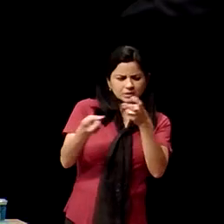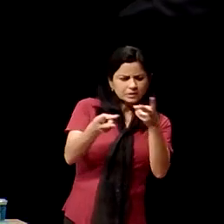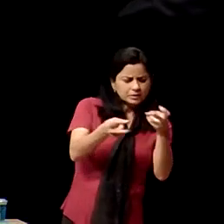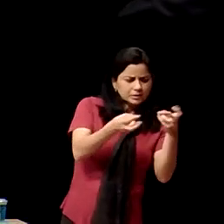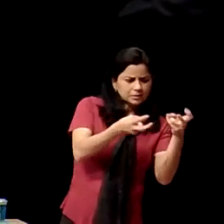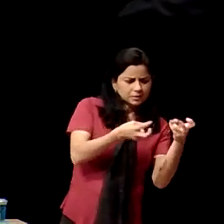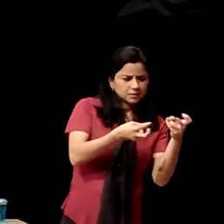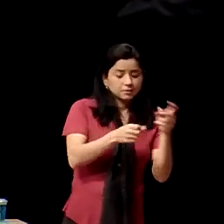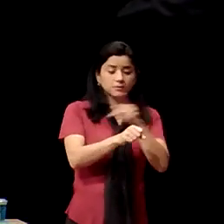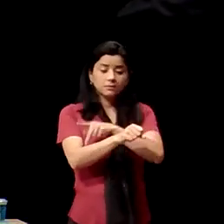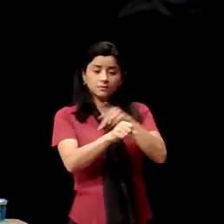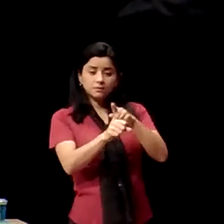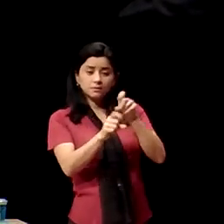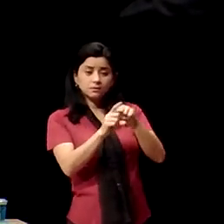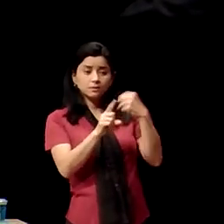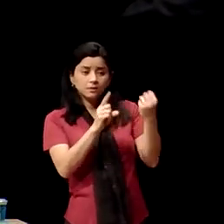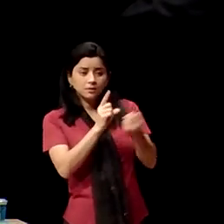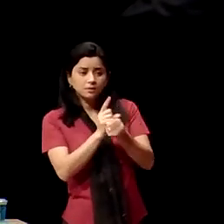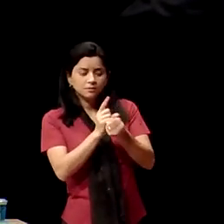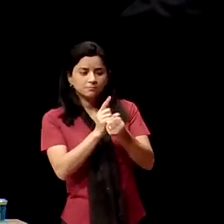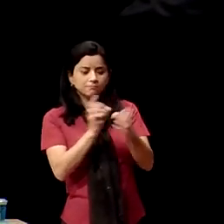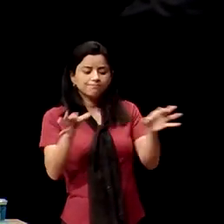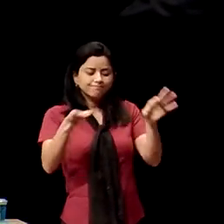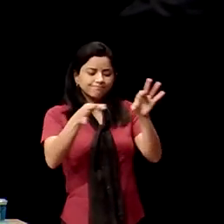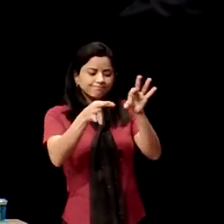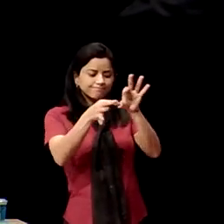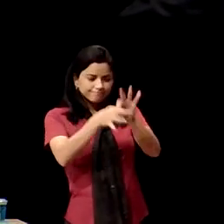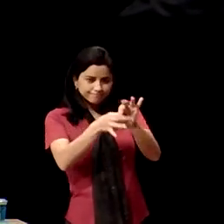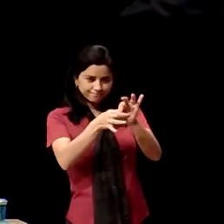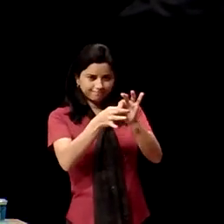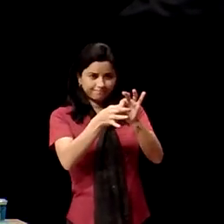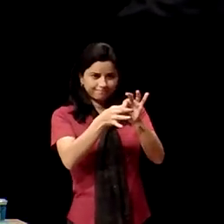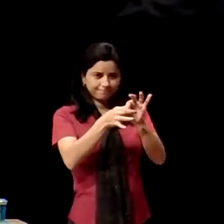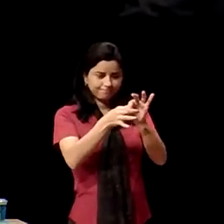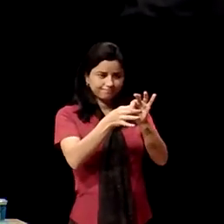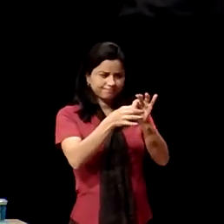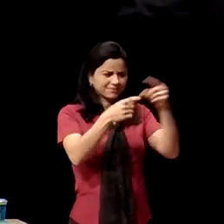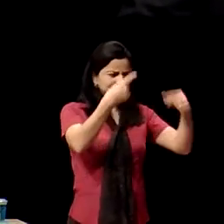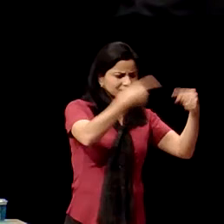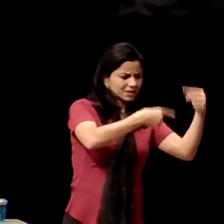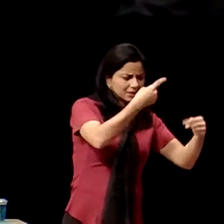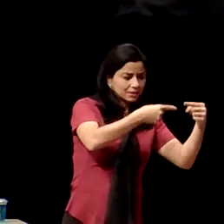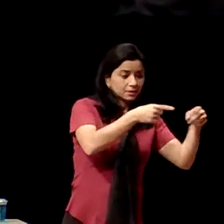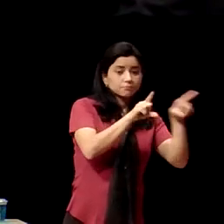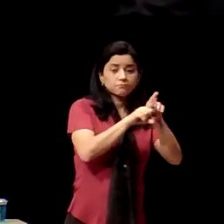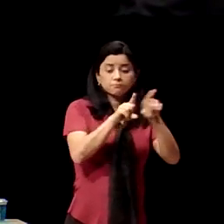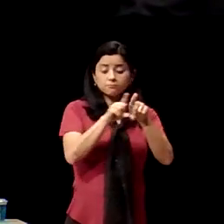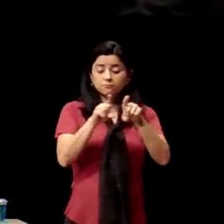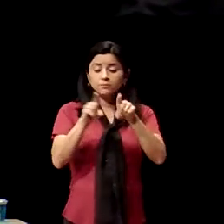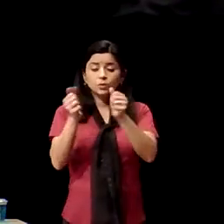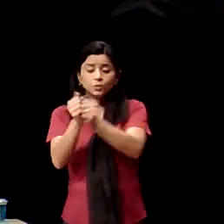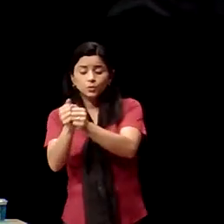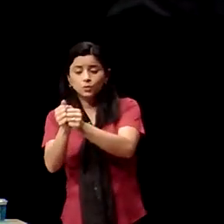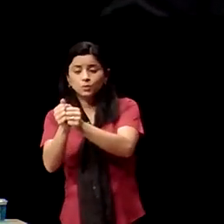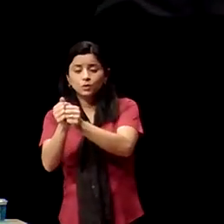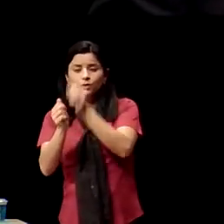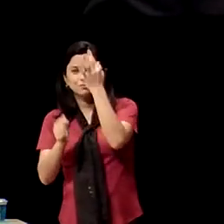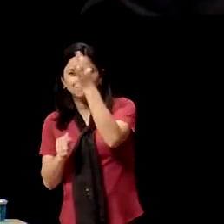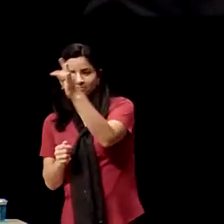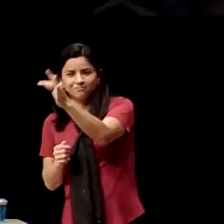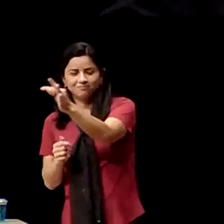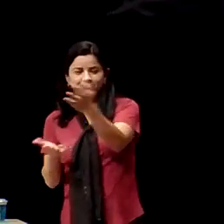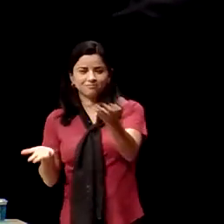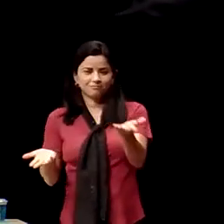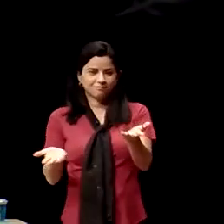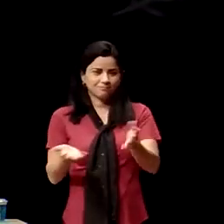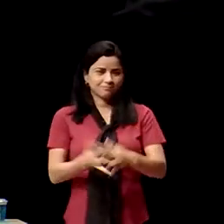a pedagogia social, ela é uma junção desse debate e também da parte teórica. I